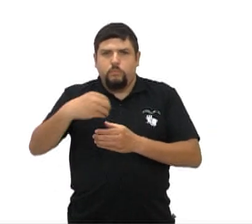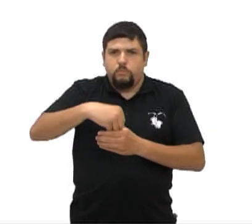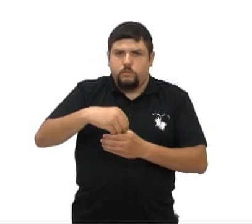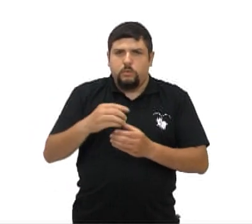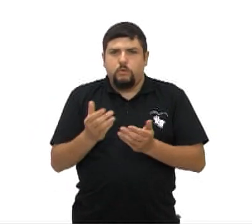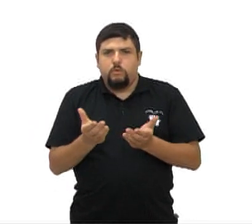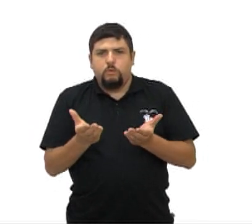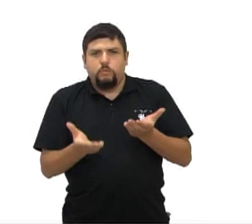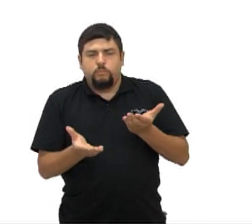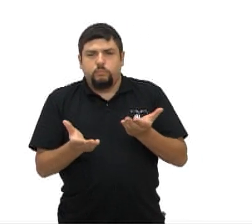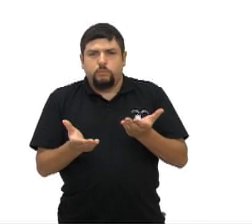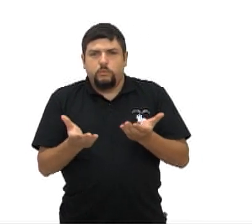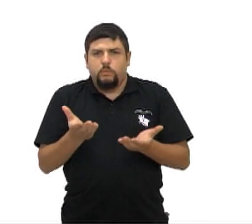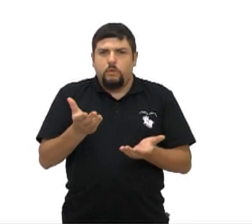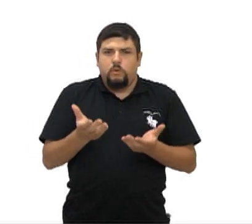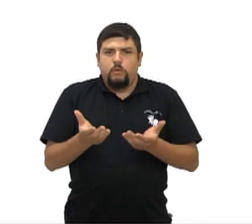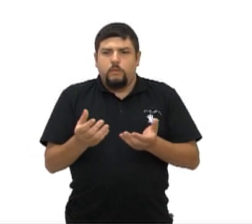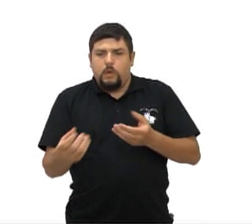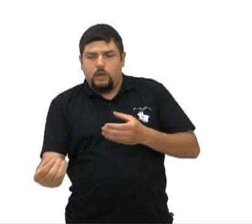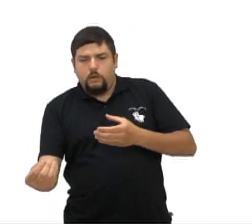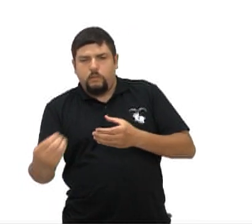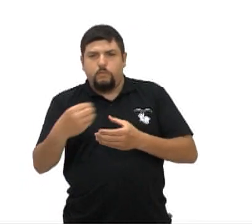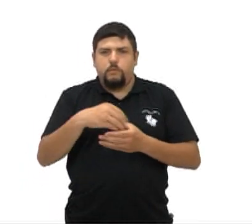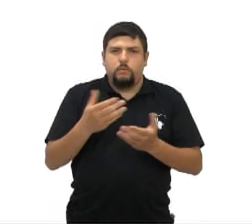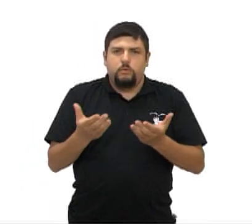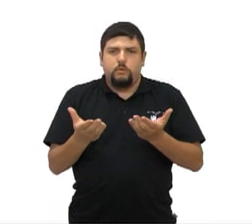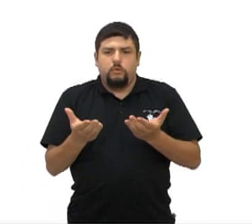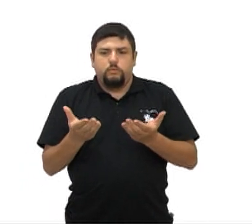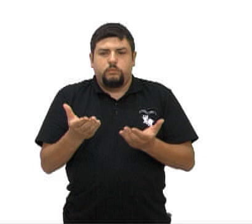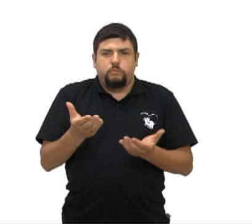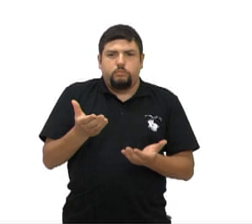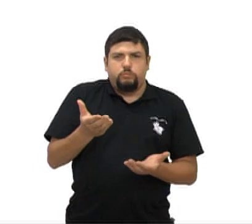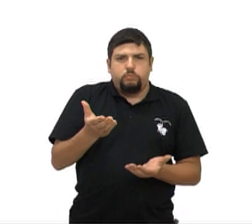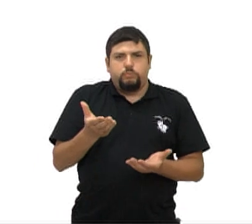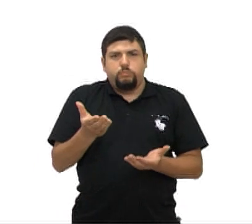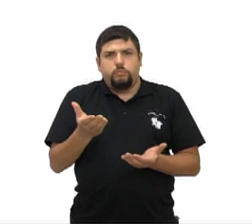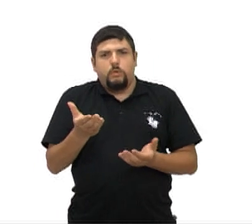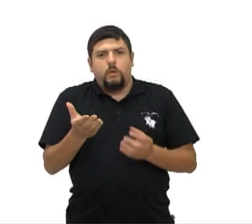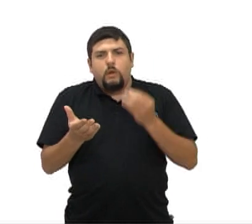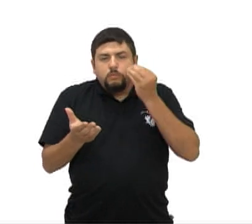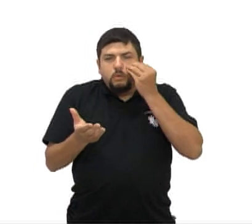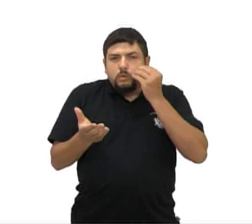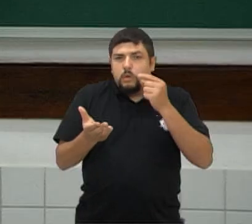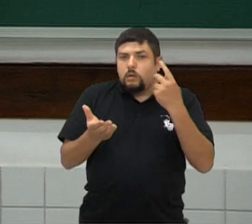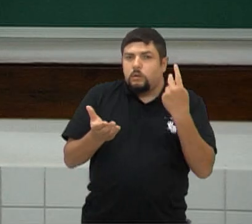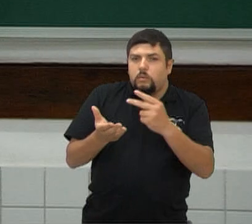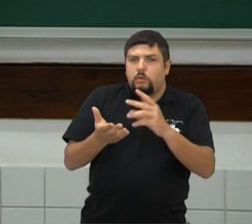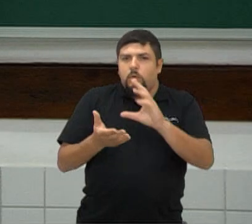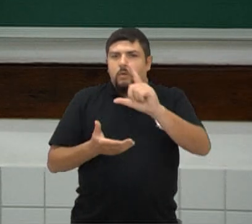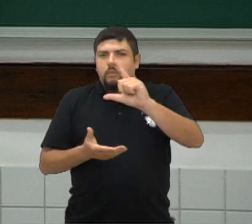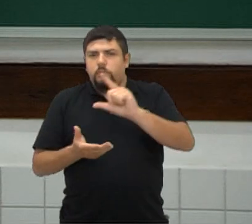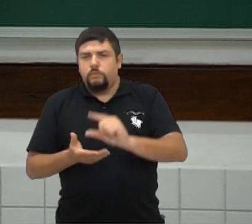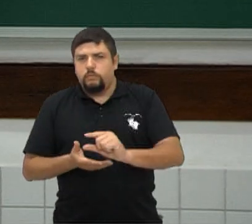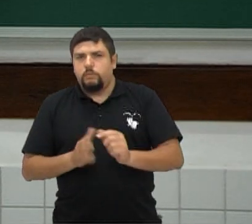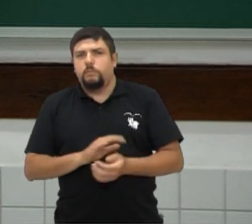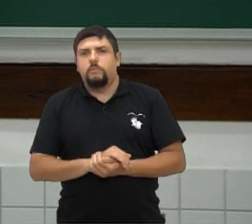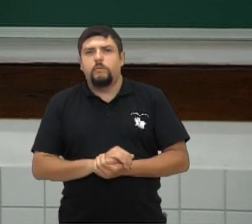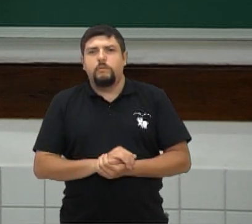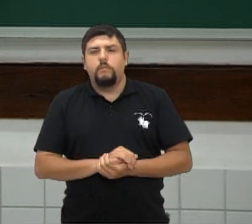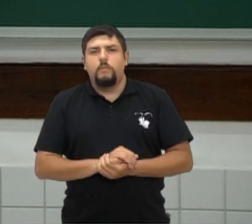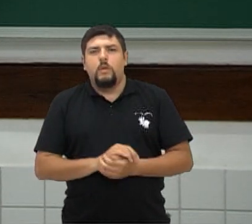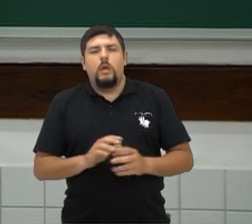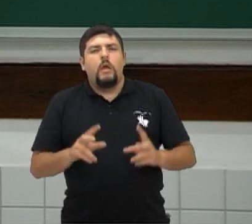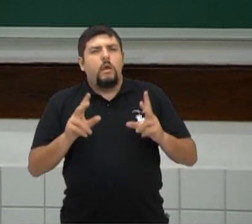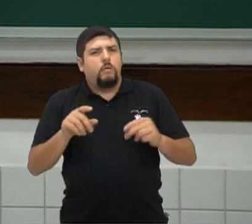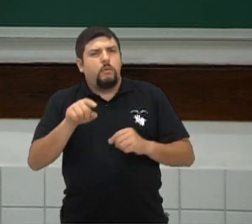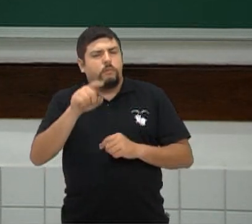equilíbrio, esse se desloca, procurando minimizar a ação do fator aplicado. É o mesmo que você pensar quando acontece,